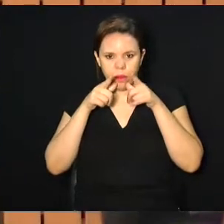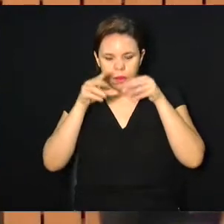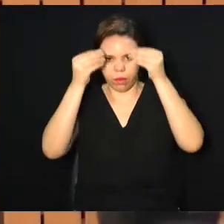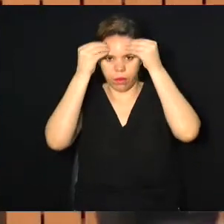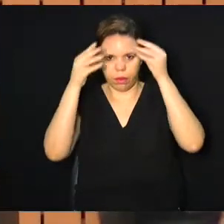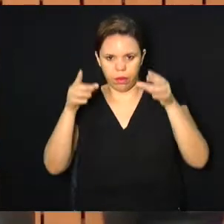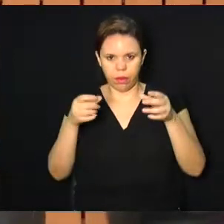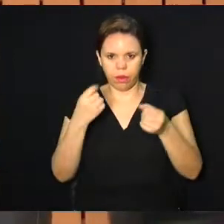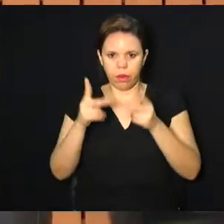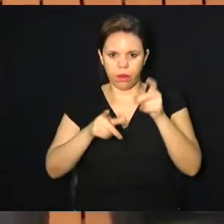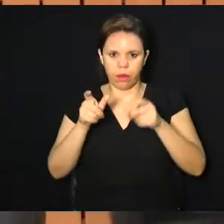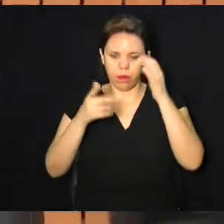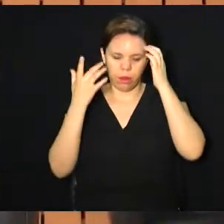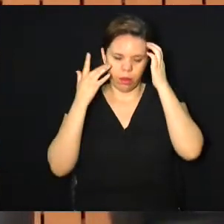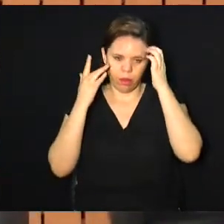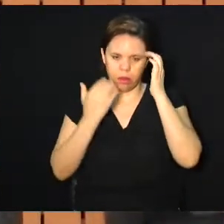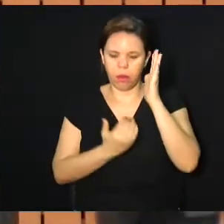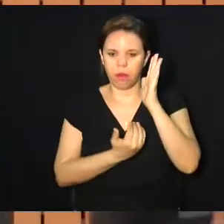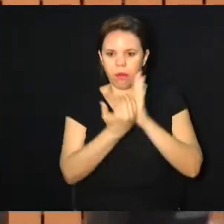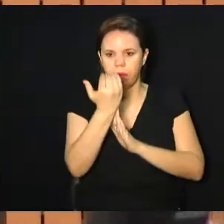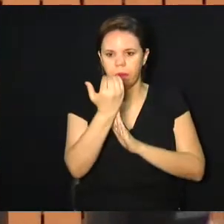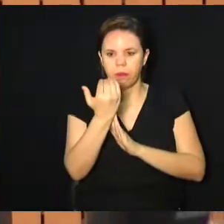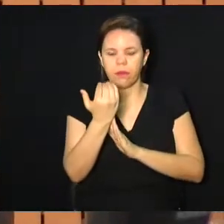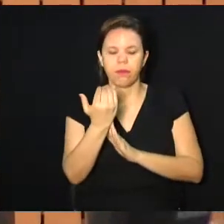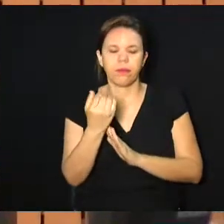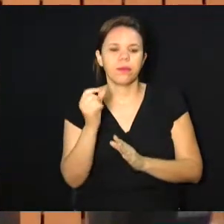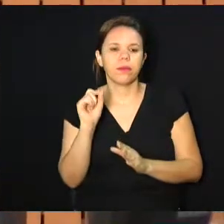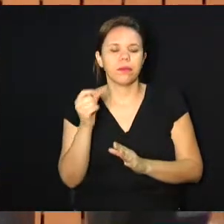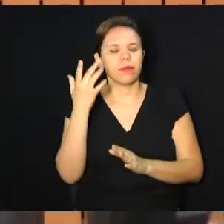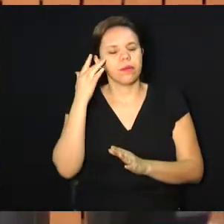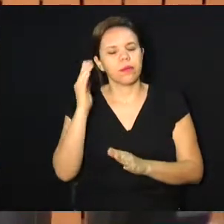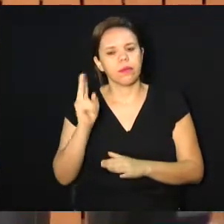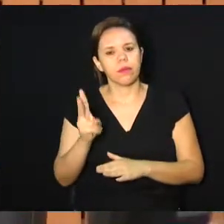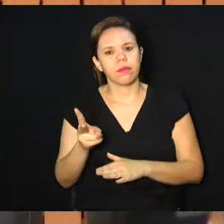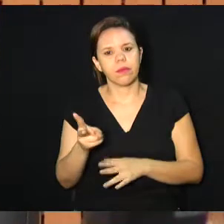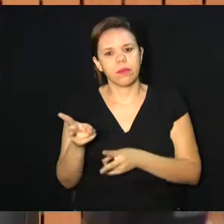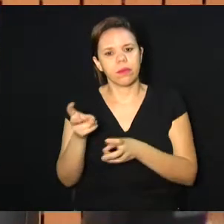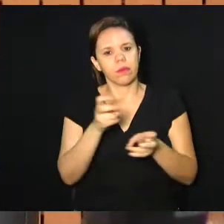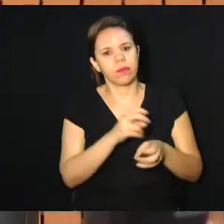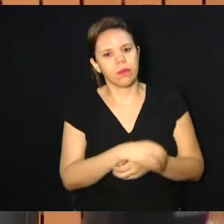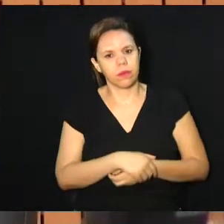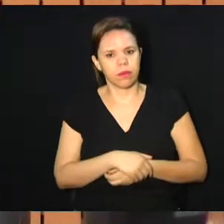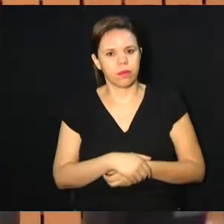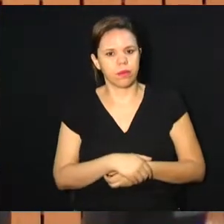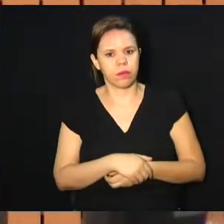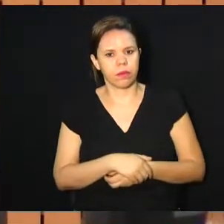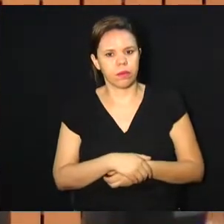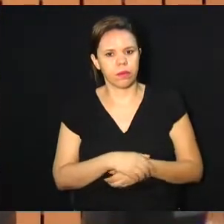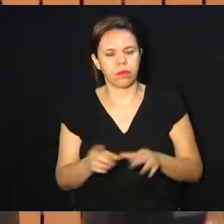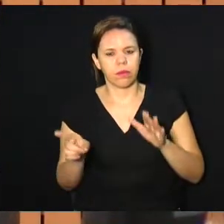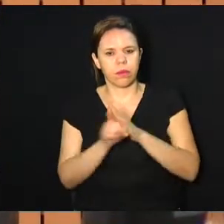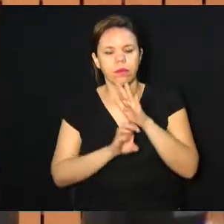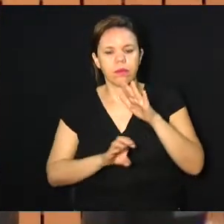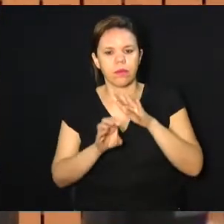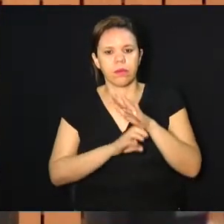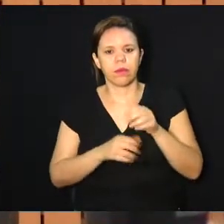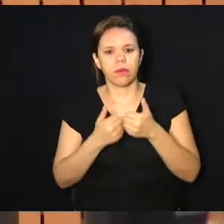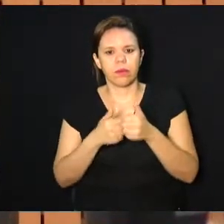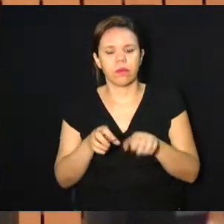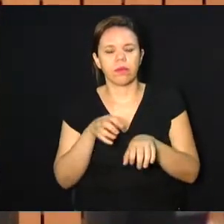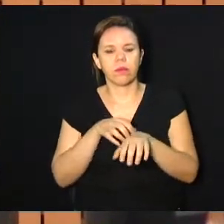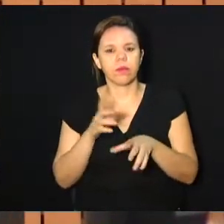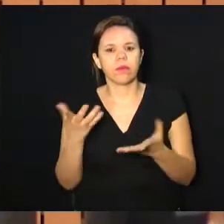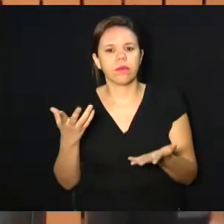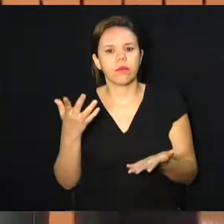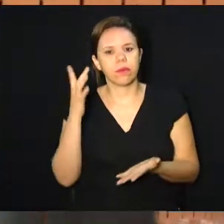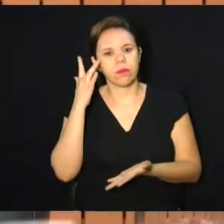alguns acham que, às vezes, eu até exagero. Mas toda vez que eu olho para empresário de transporte, eu enxergo